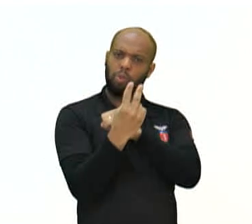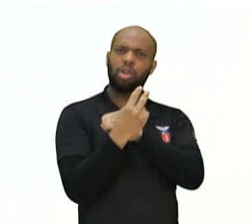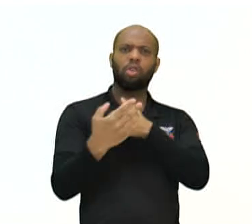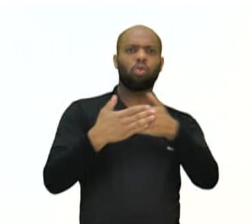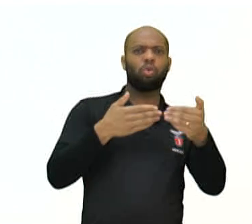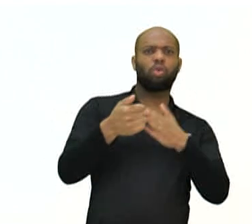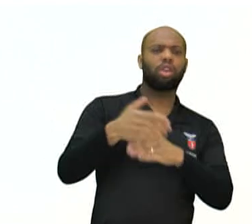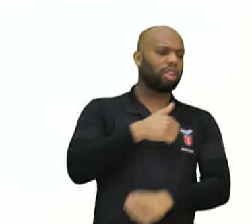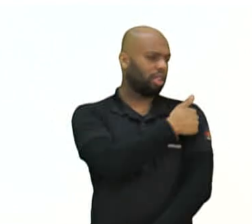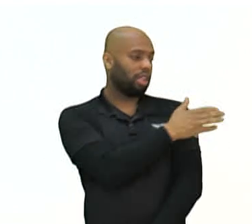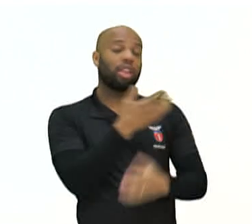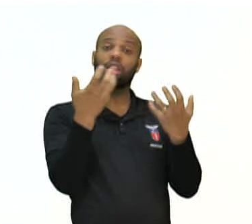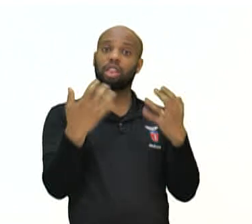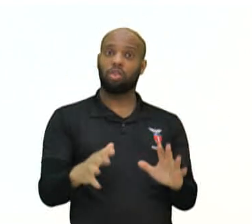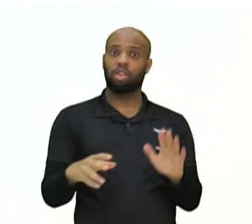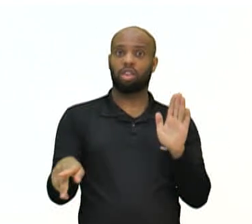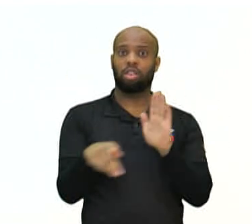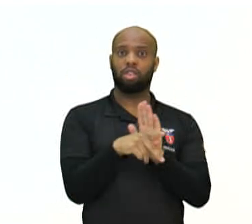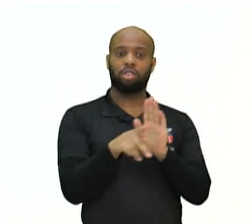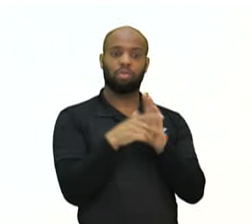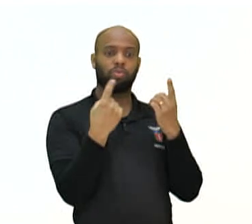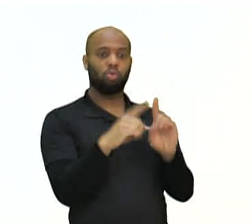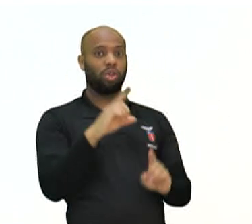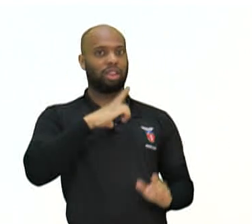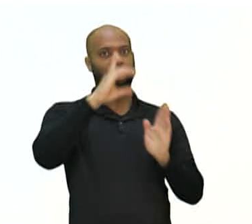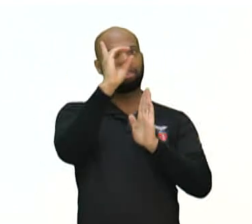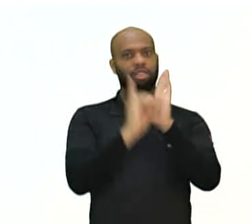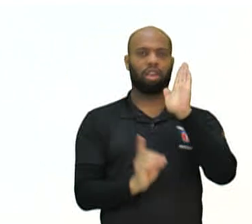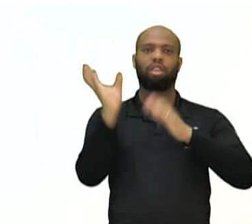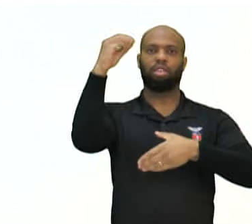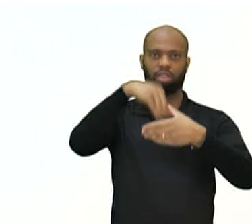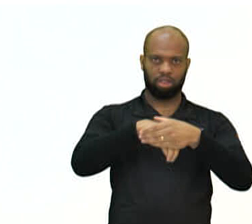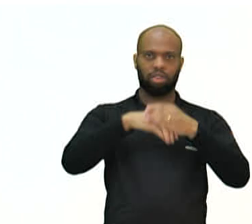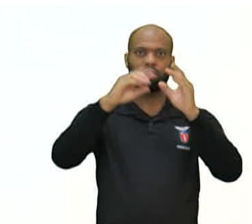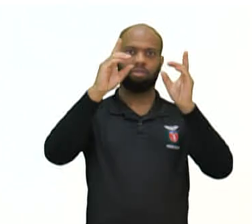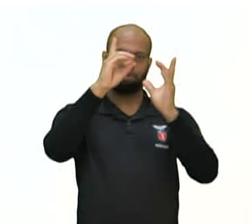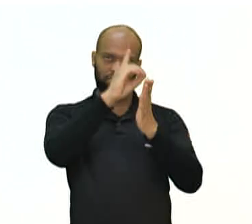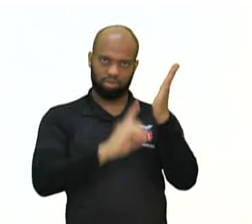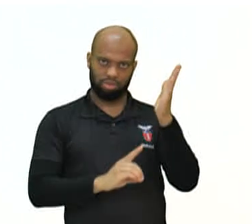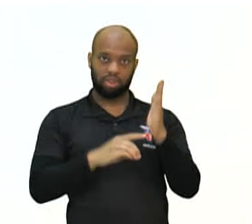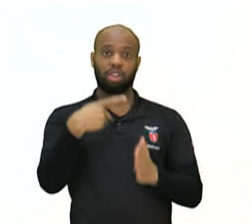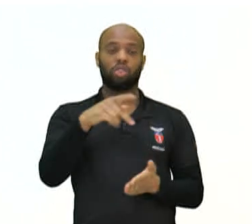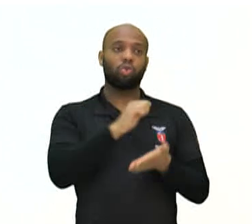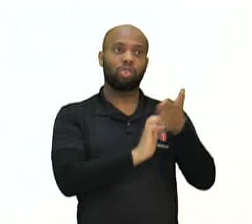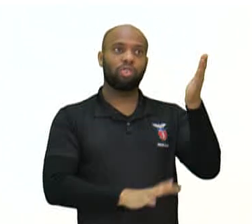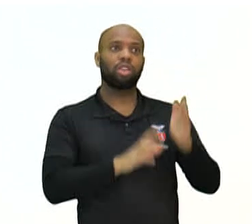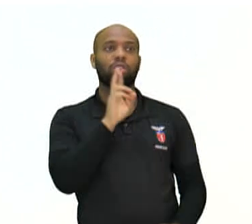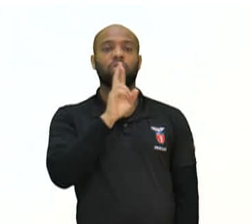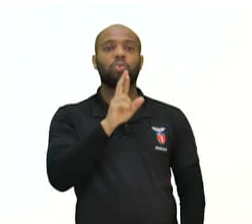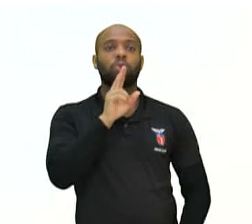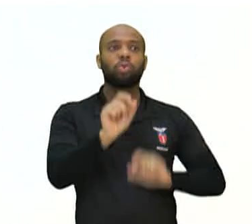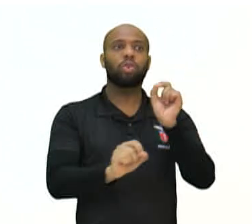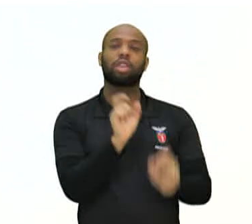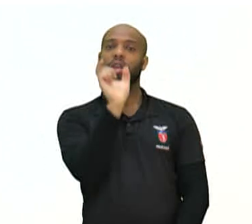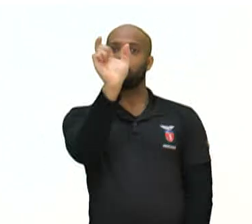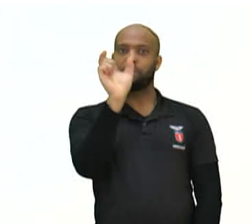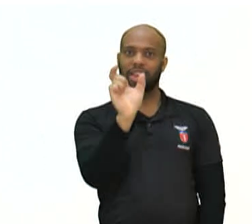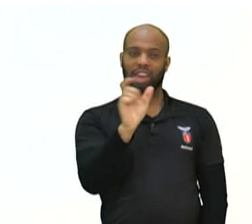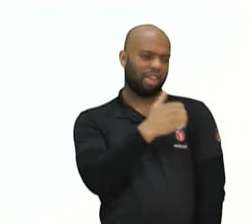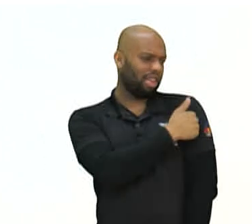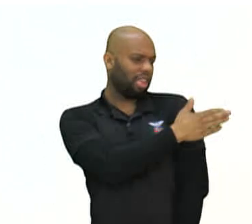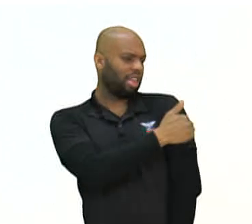qualquer discriminação que viole a presente declaração. A tua atividade será responder. A palavra